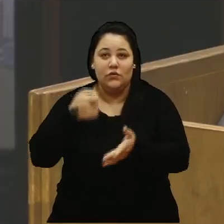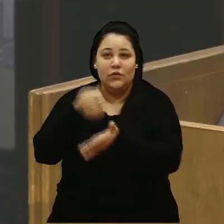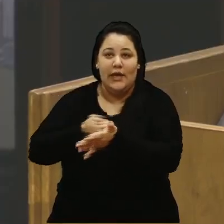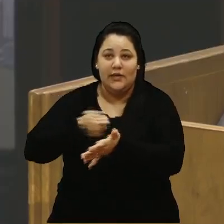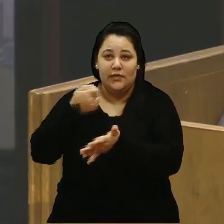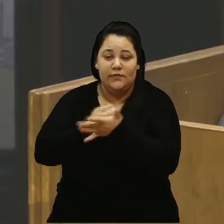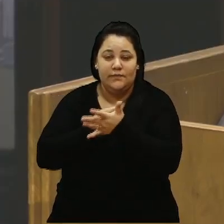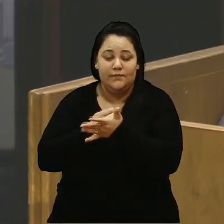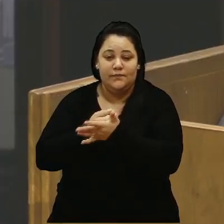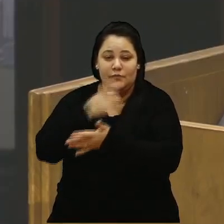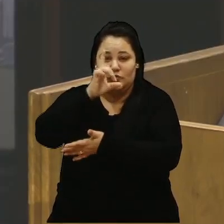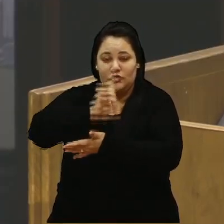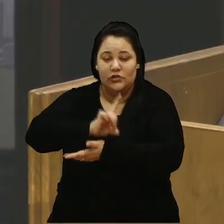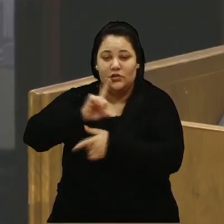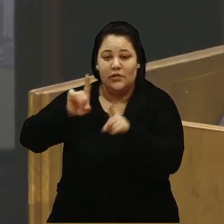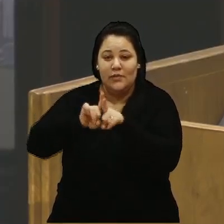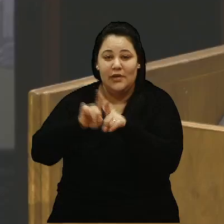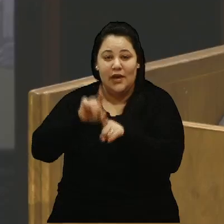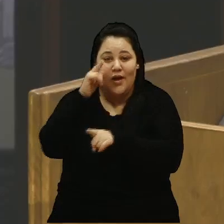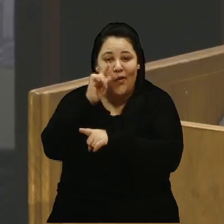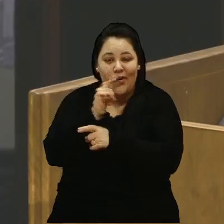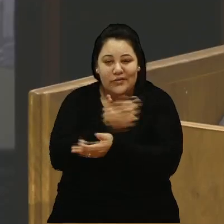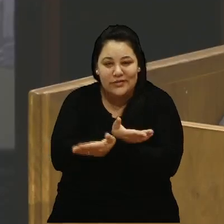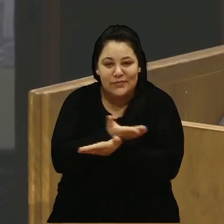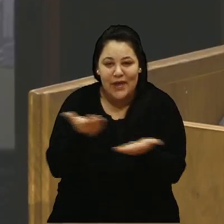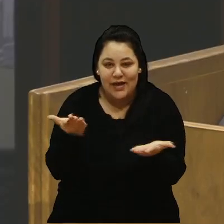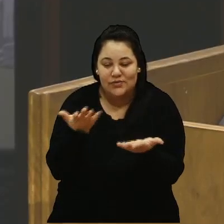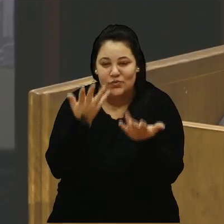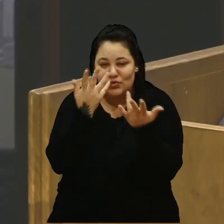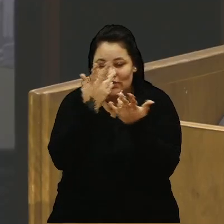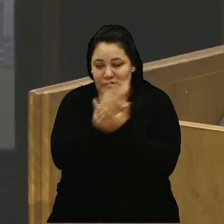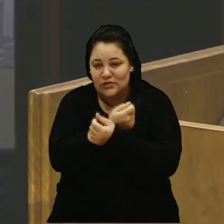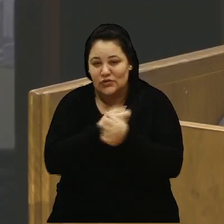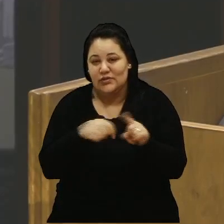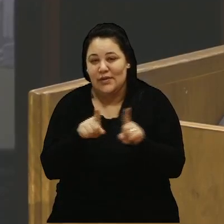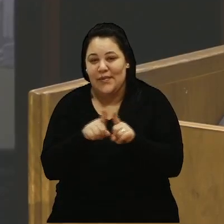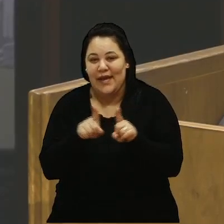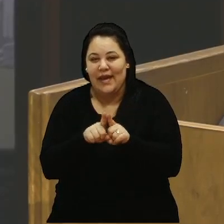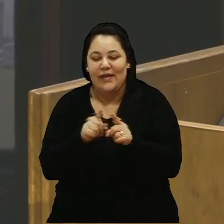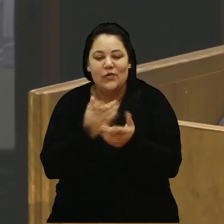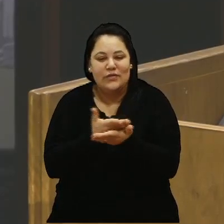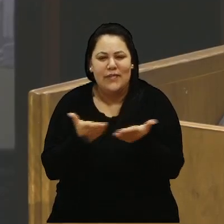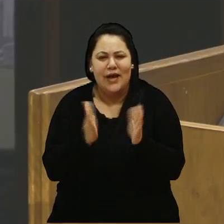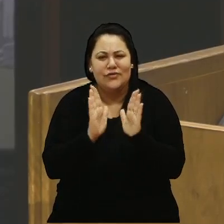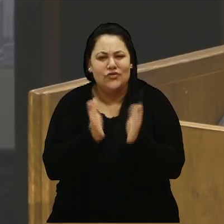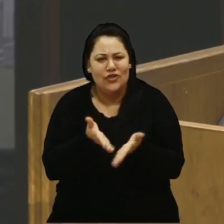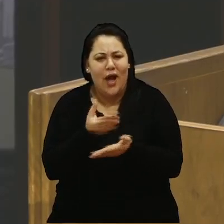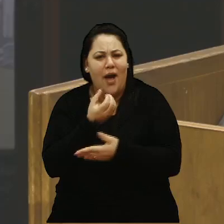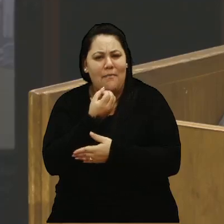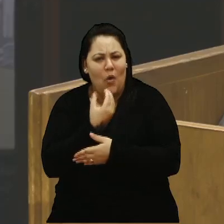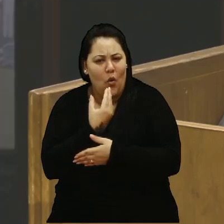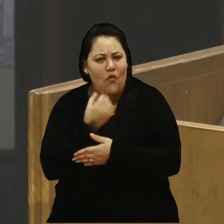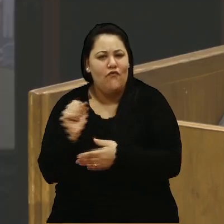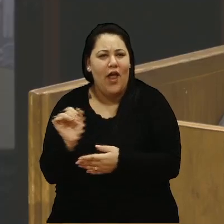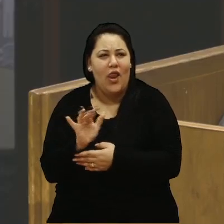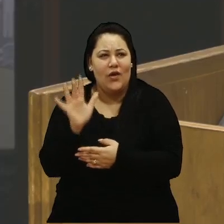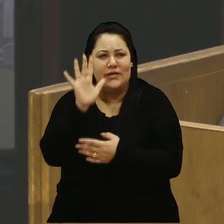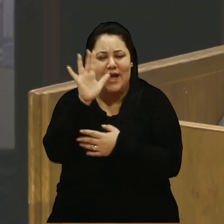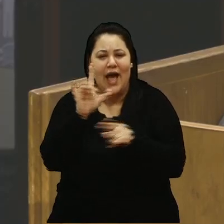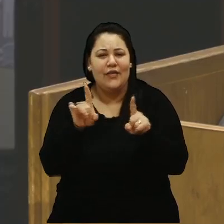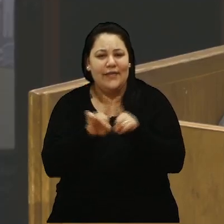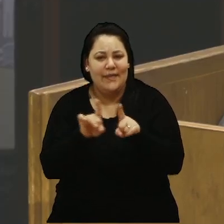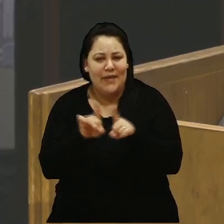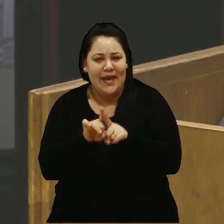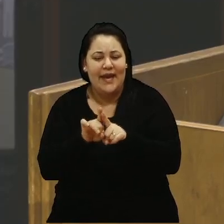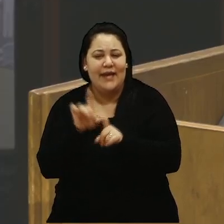moradia e que conquistaram um espaço muito bonito, um espaço hoje já bem valorizado,